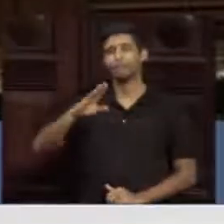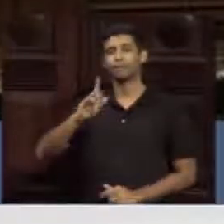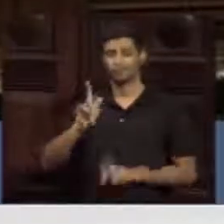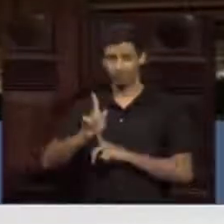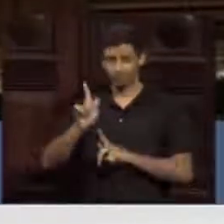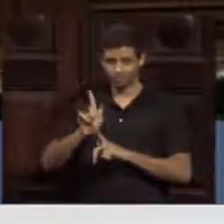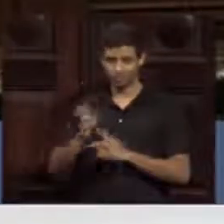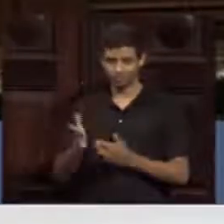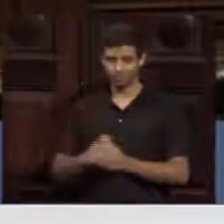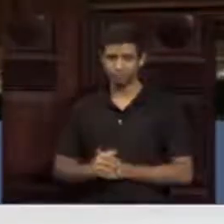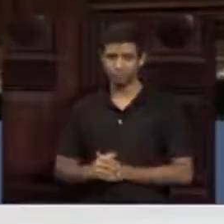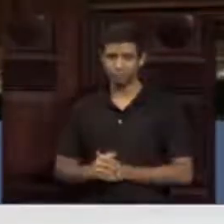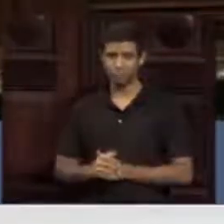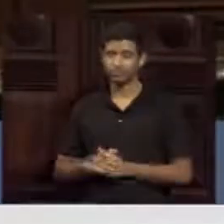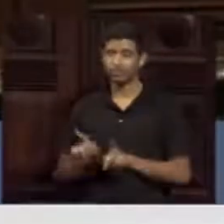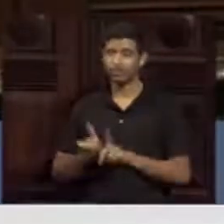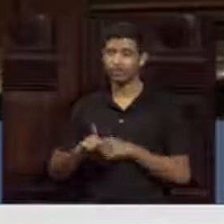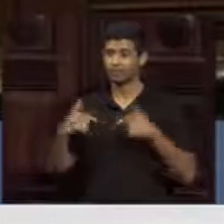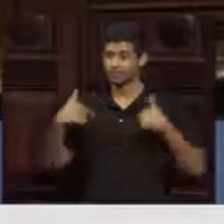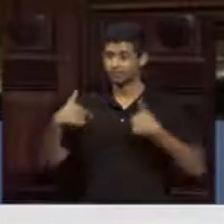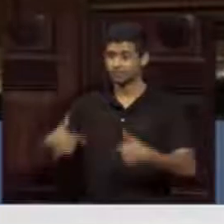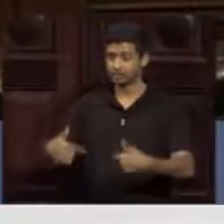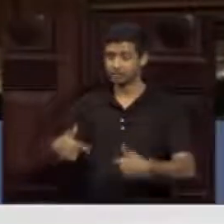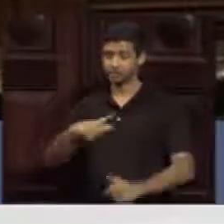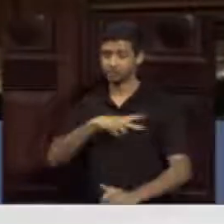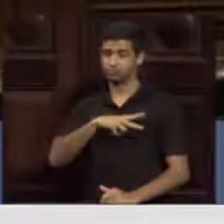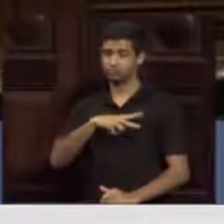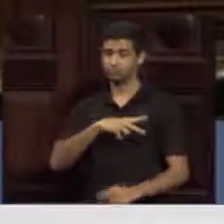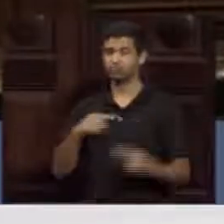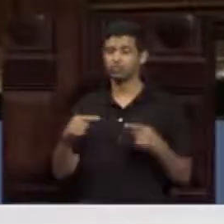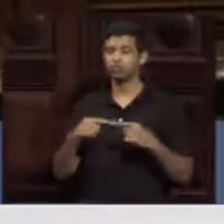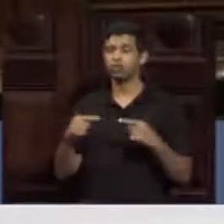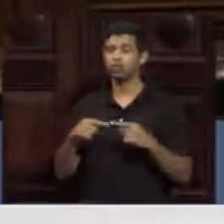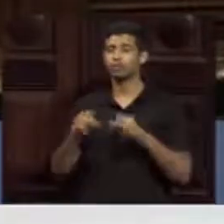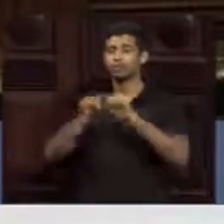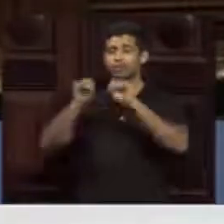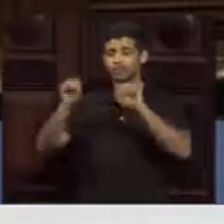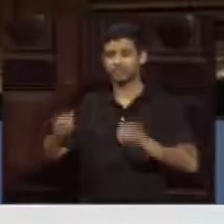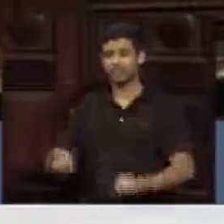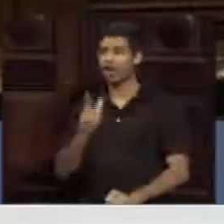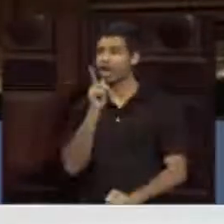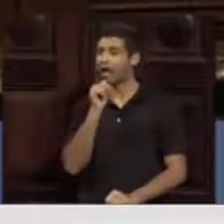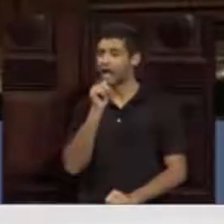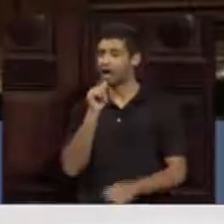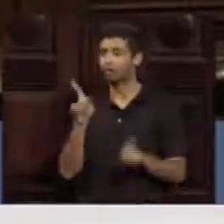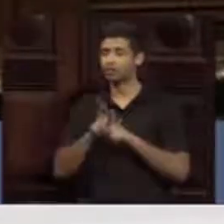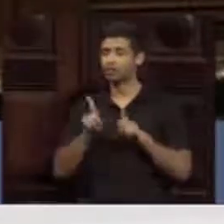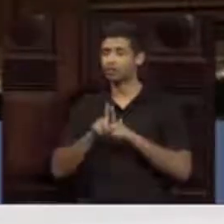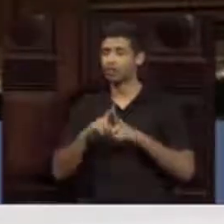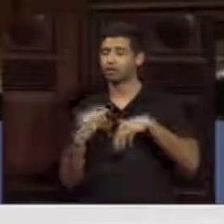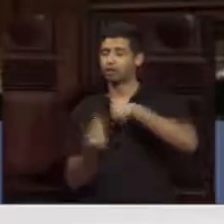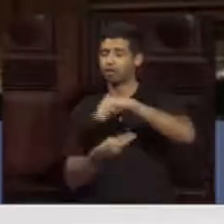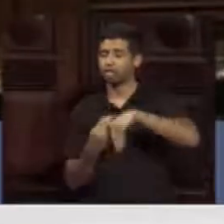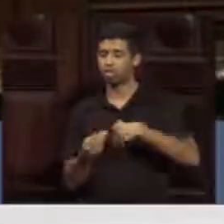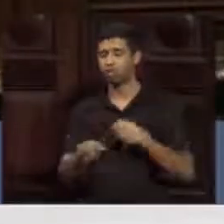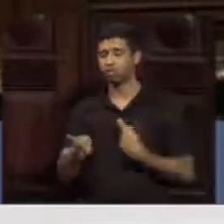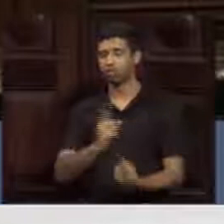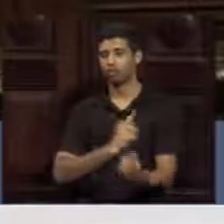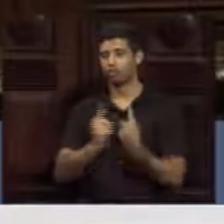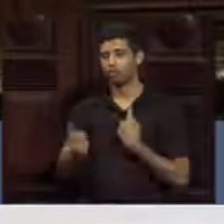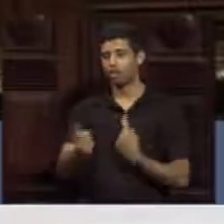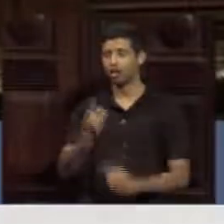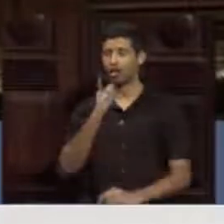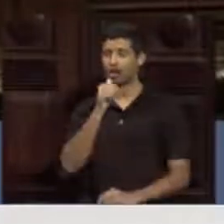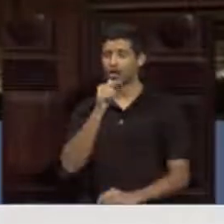à iniciativa privada do sistema de água e esgoto da